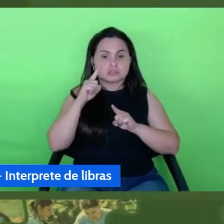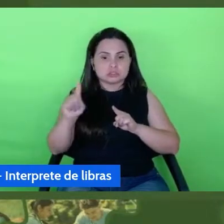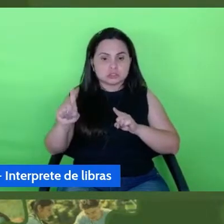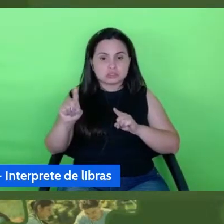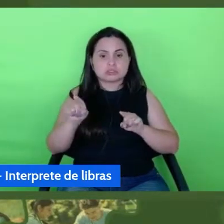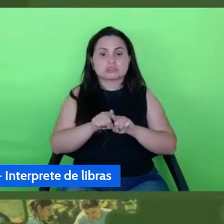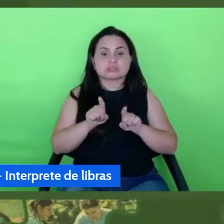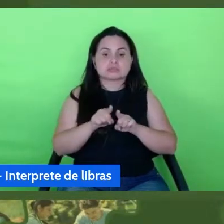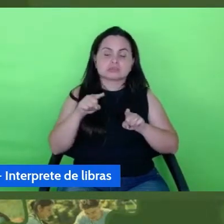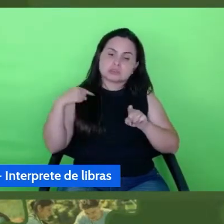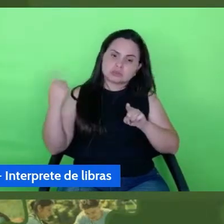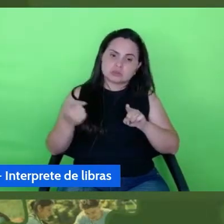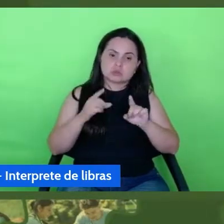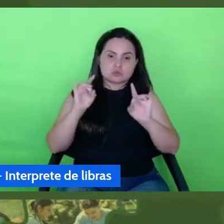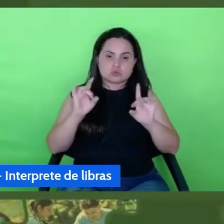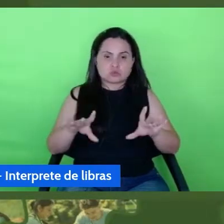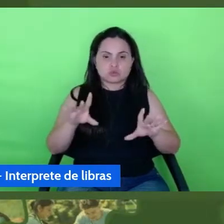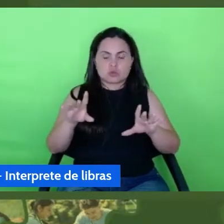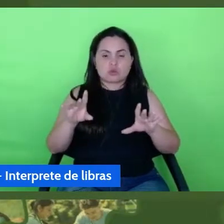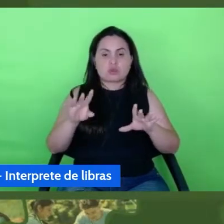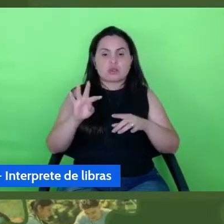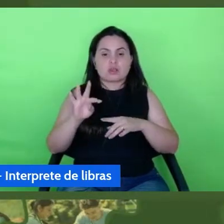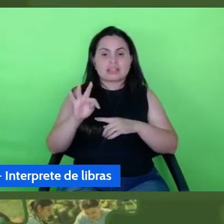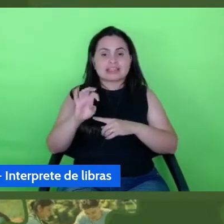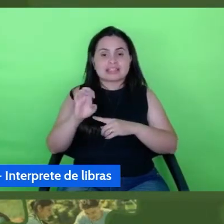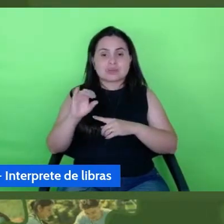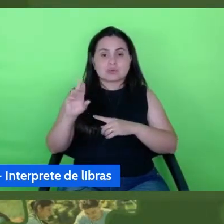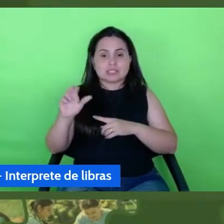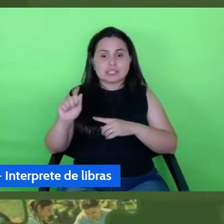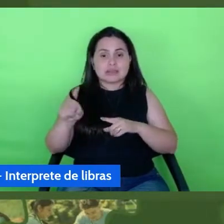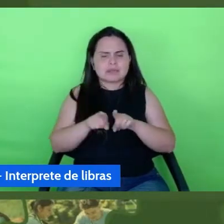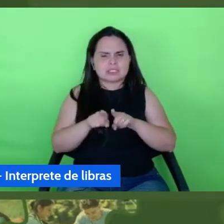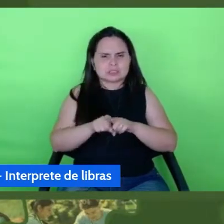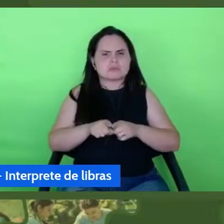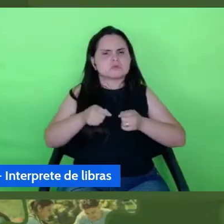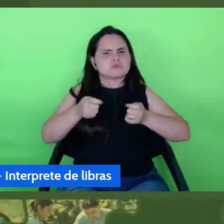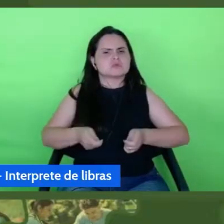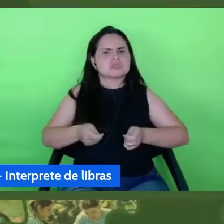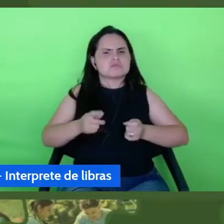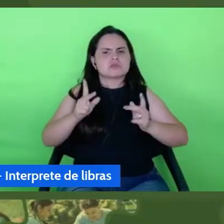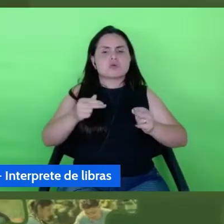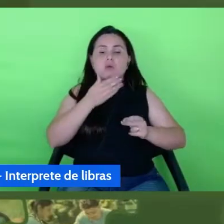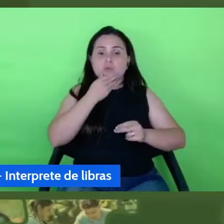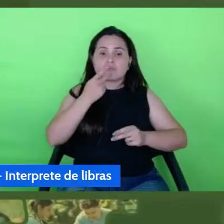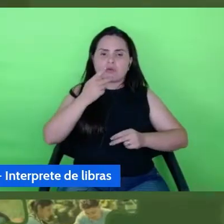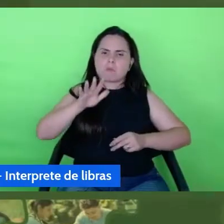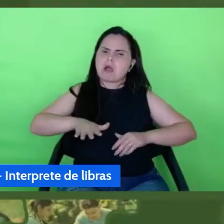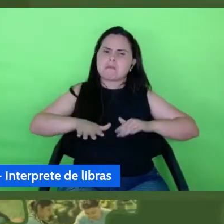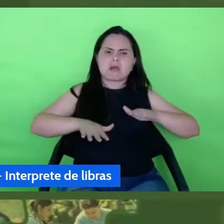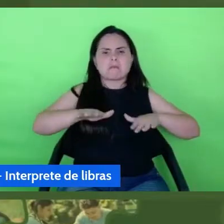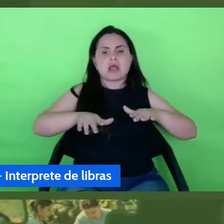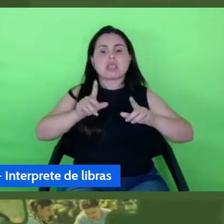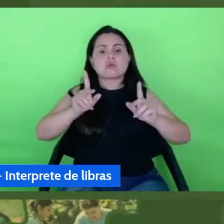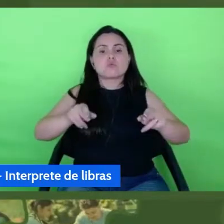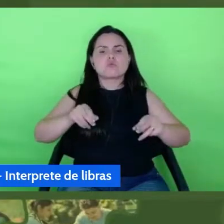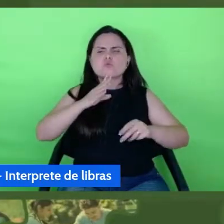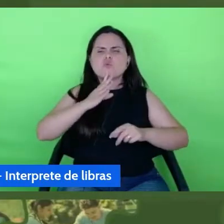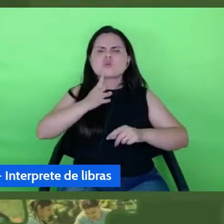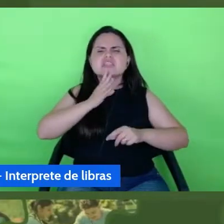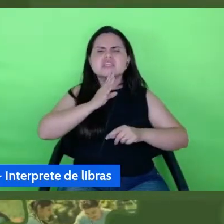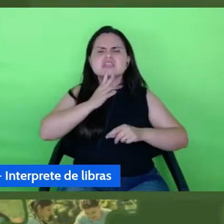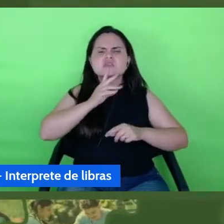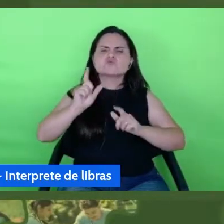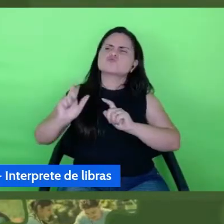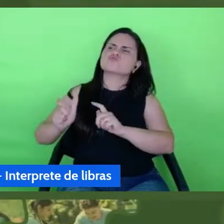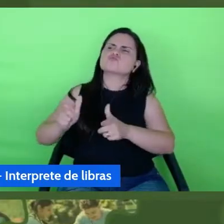que a gente não apenas discute teoria, mas a gente põe os pés no chão, como Paulo Freire dizia, né? Eu conheço onde eu piso,